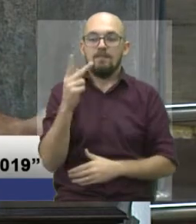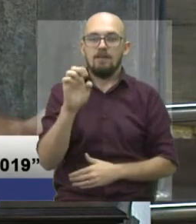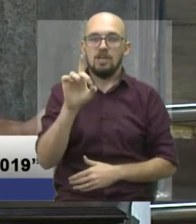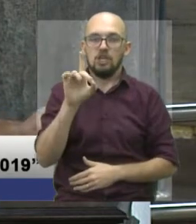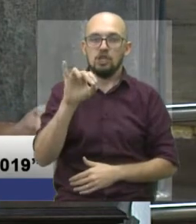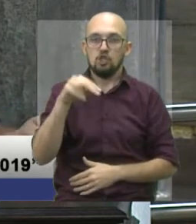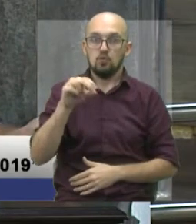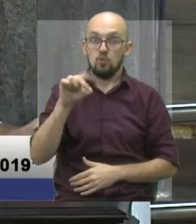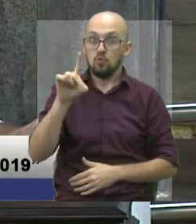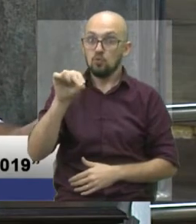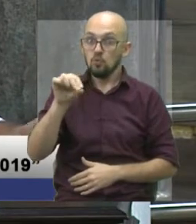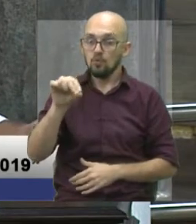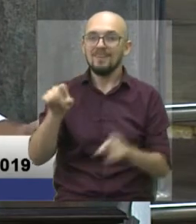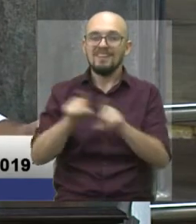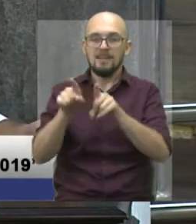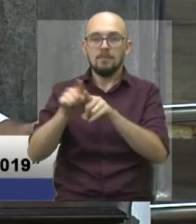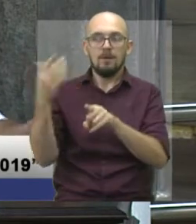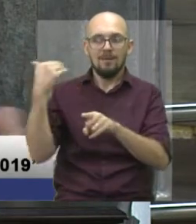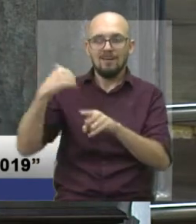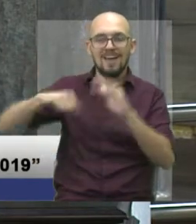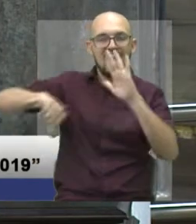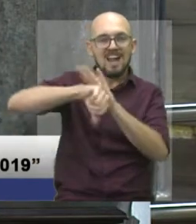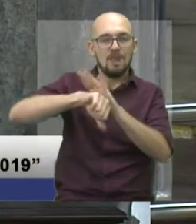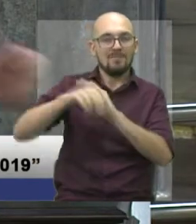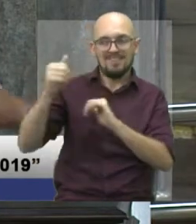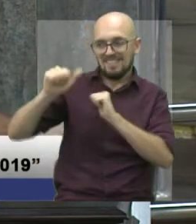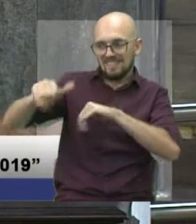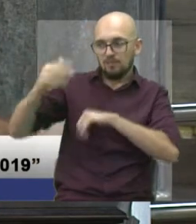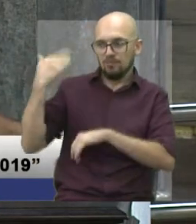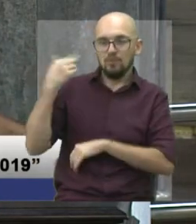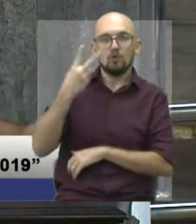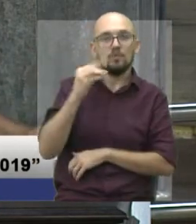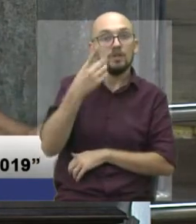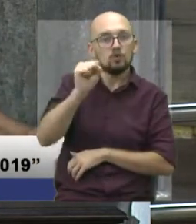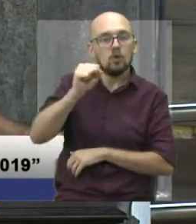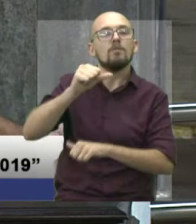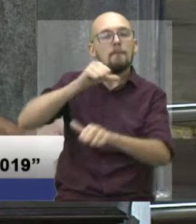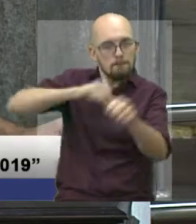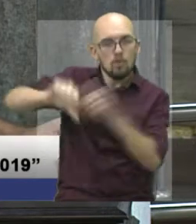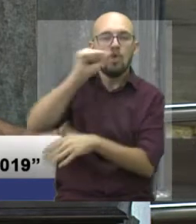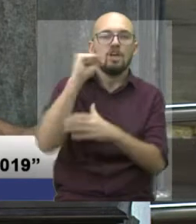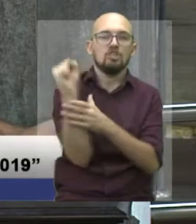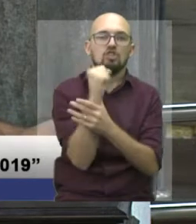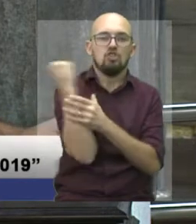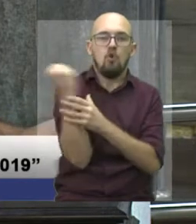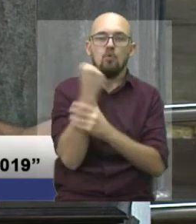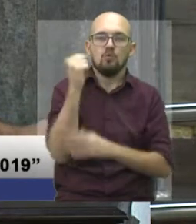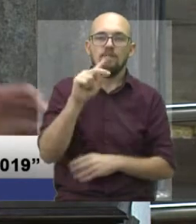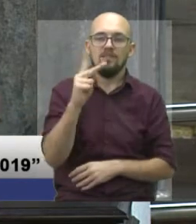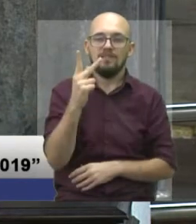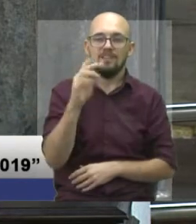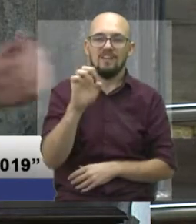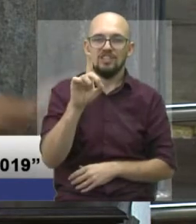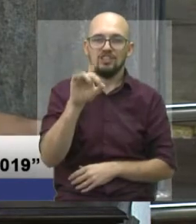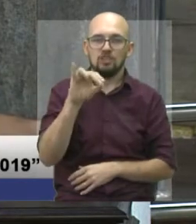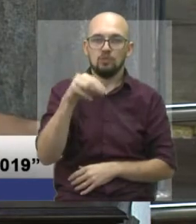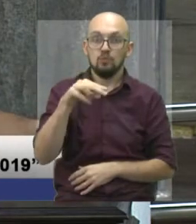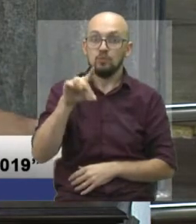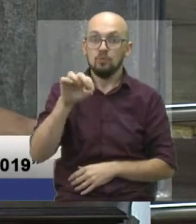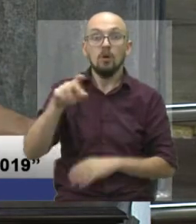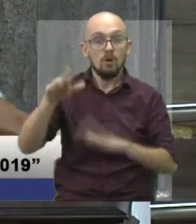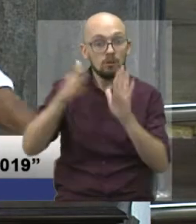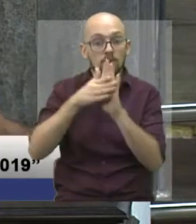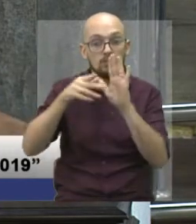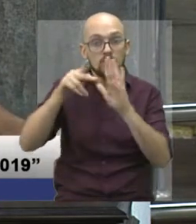sexual, o crime que foi classificado em setembro de 2018, tornasse então hediondo. Então esse é o projeto da Ana Beatriz Pecioli. A